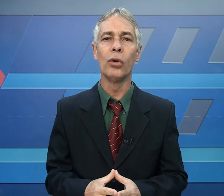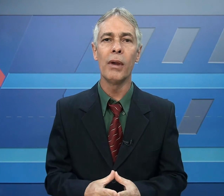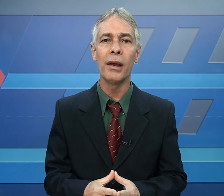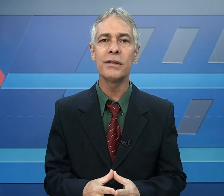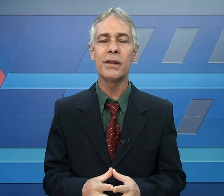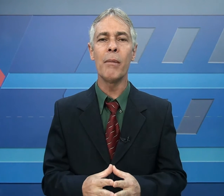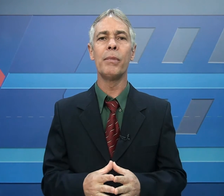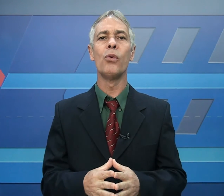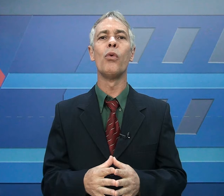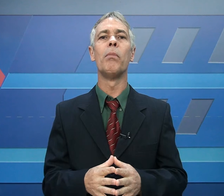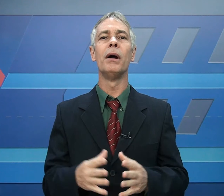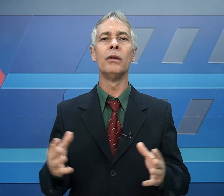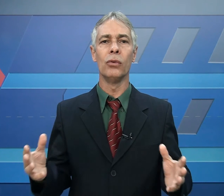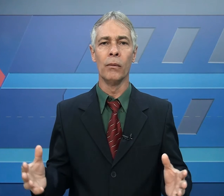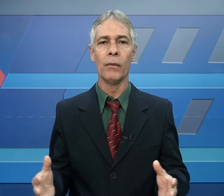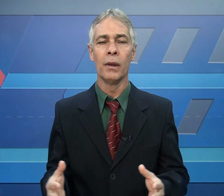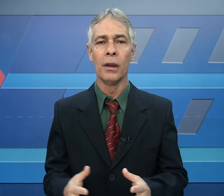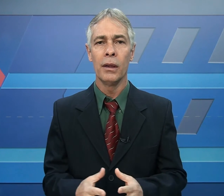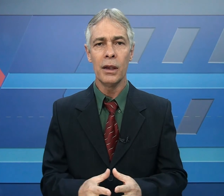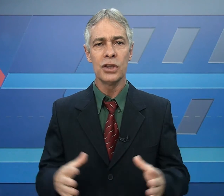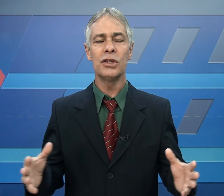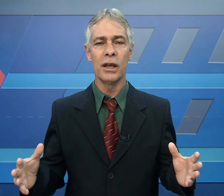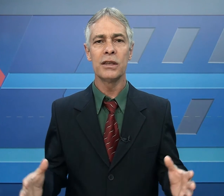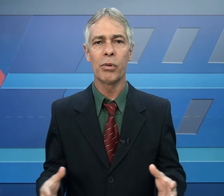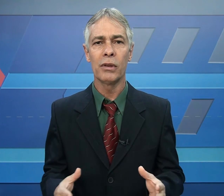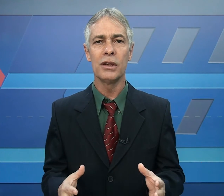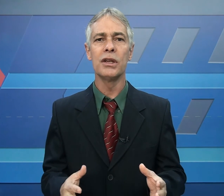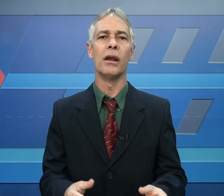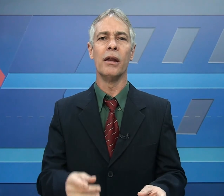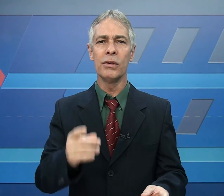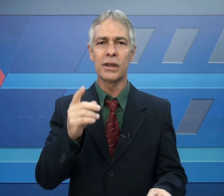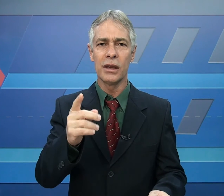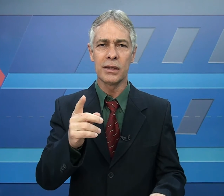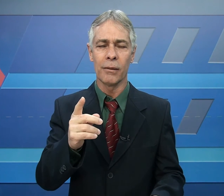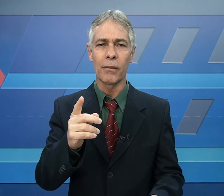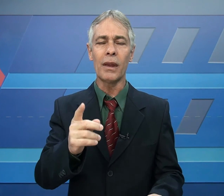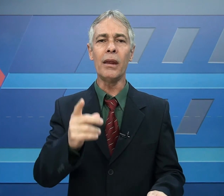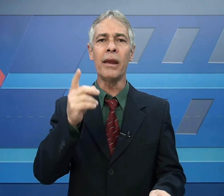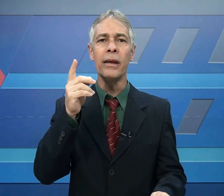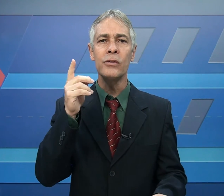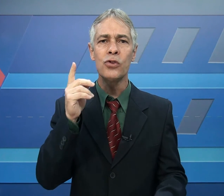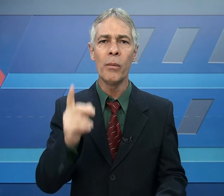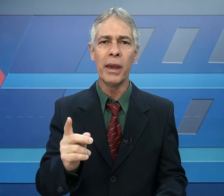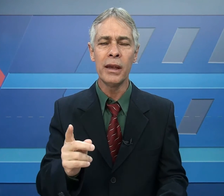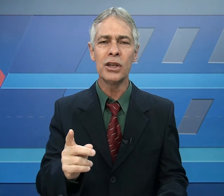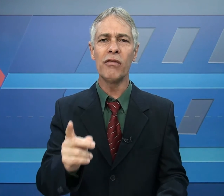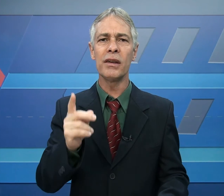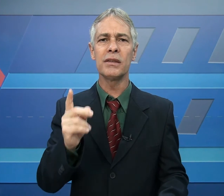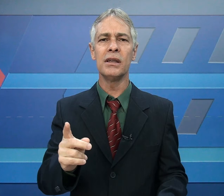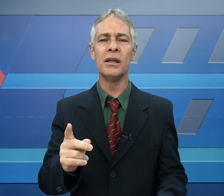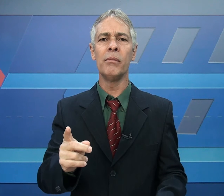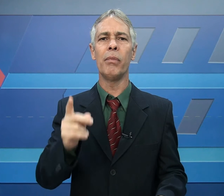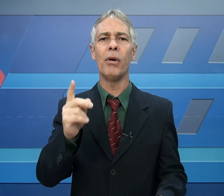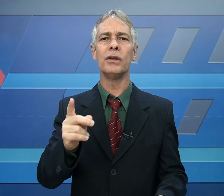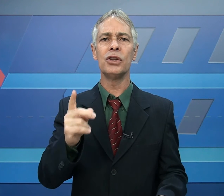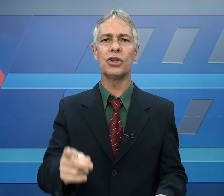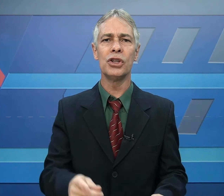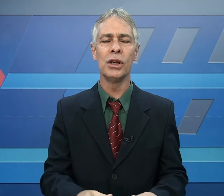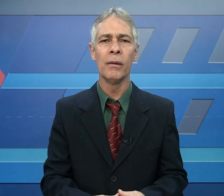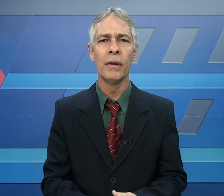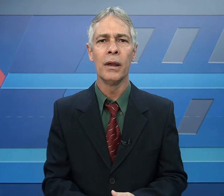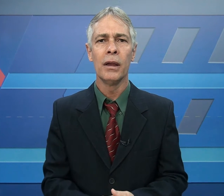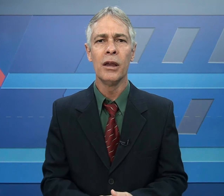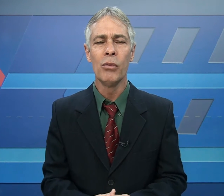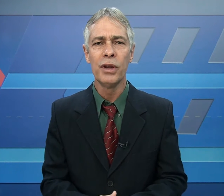mundo todo, ela está preocupando, e a gente tem que se proteger. Não esqueça, somente a vacina pode